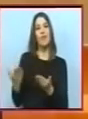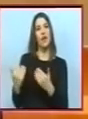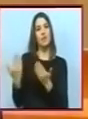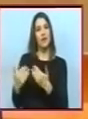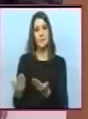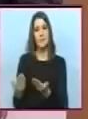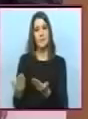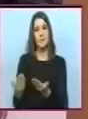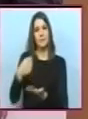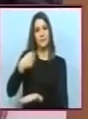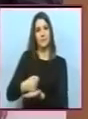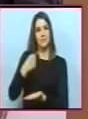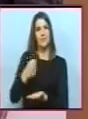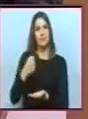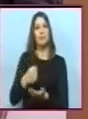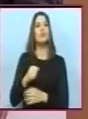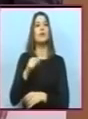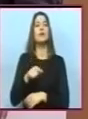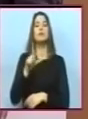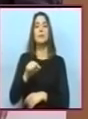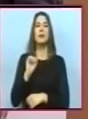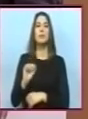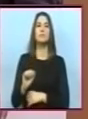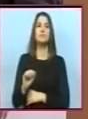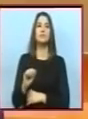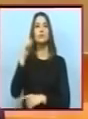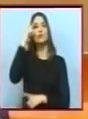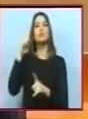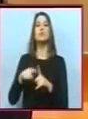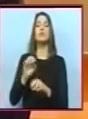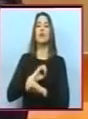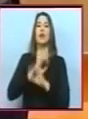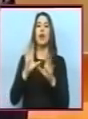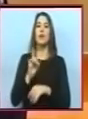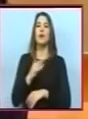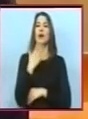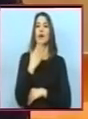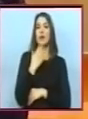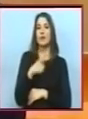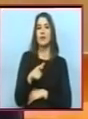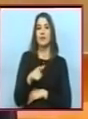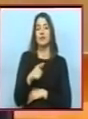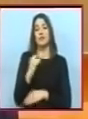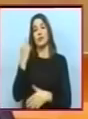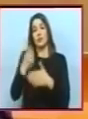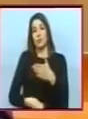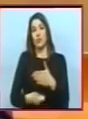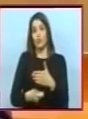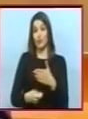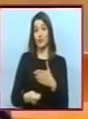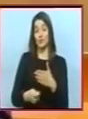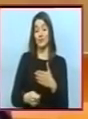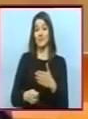e daquela que, claramente, o objetivo era prevenir a eventual tributação